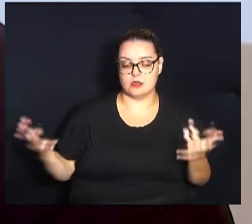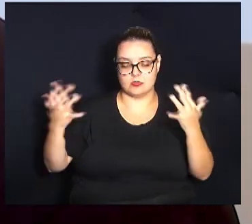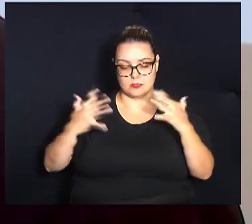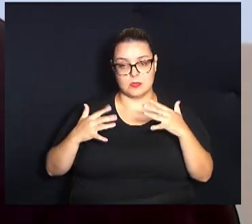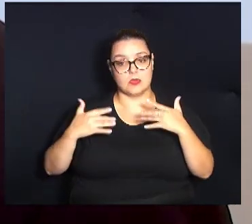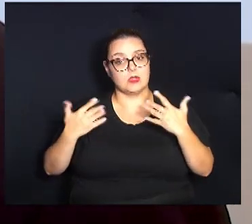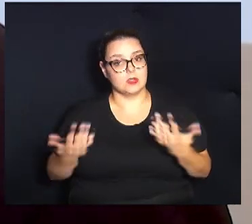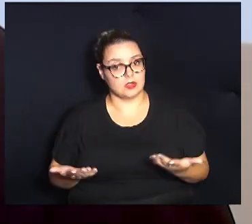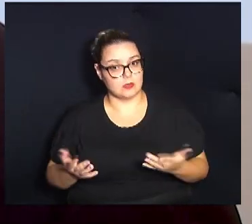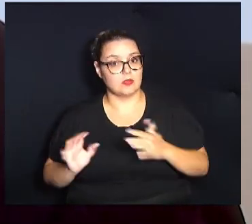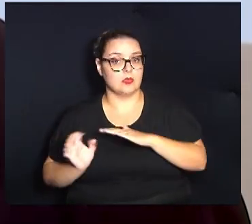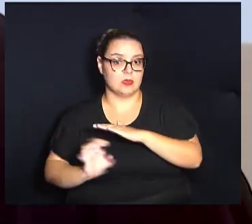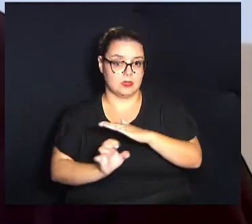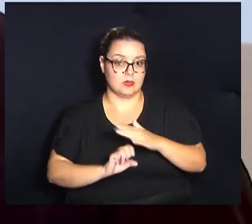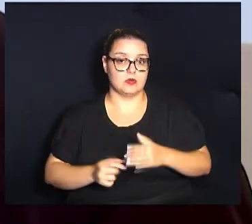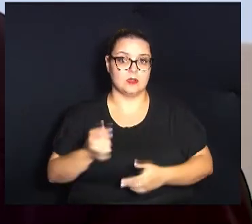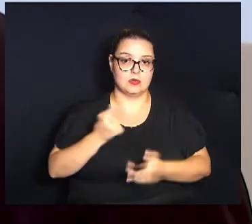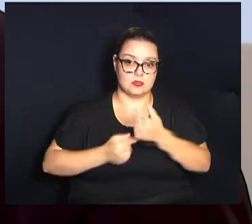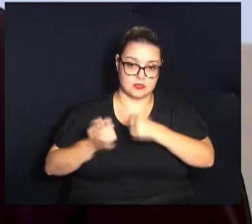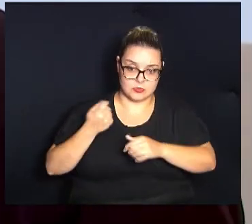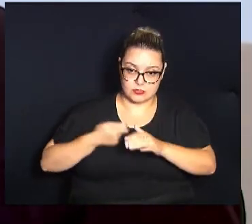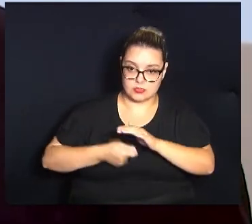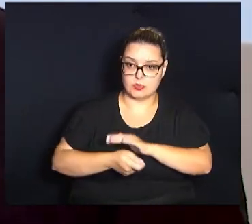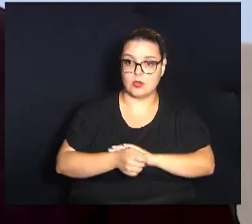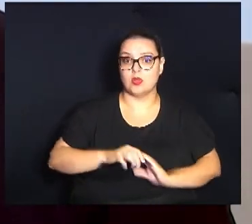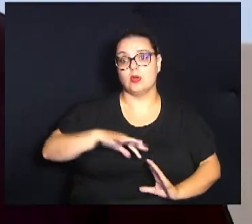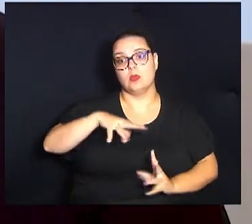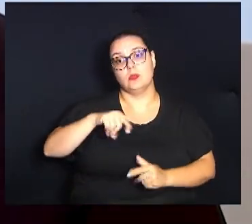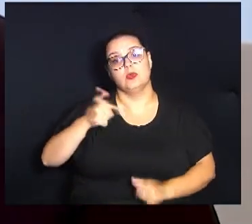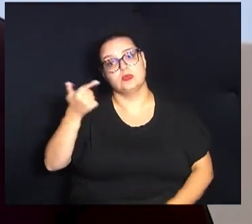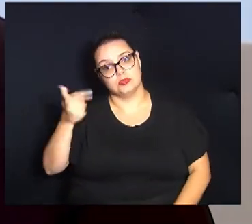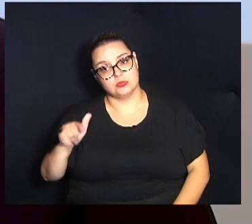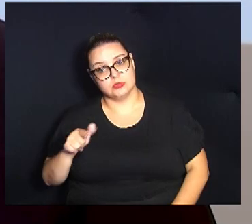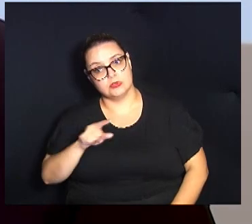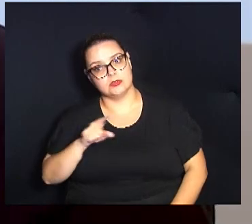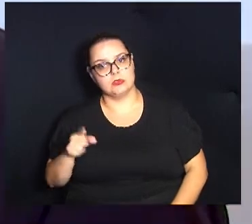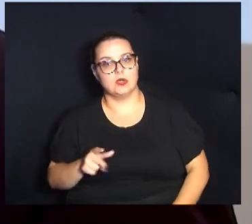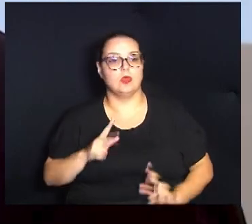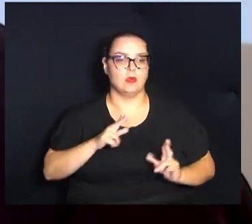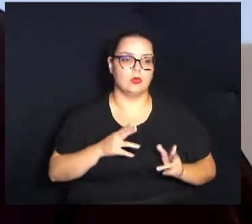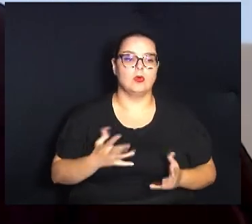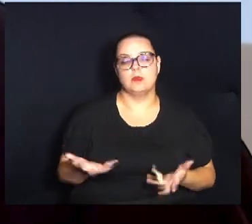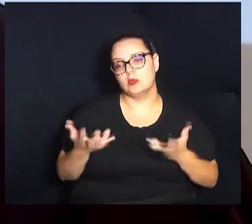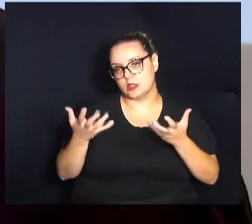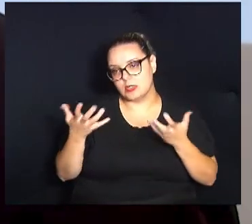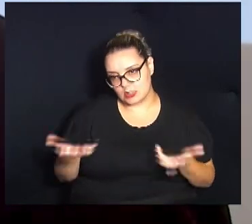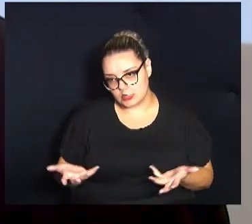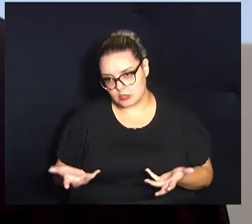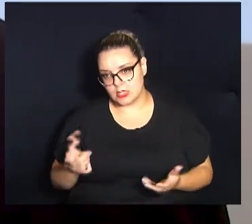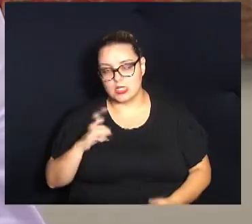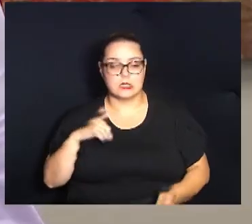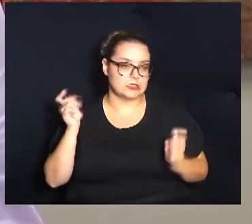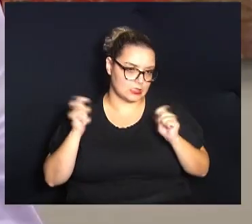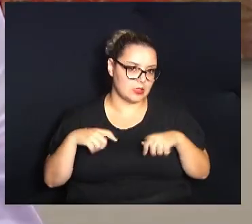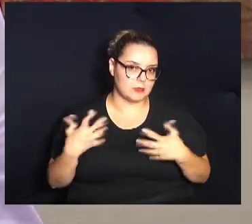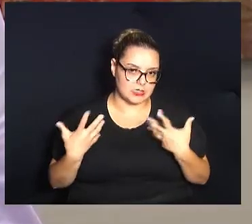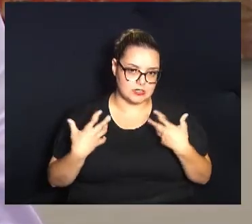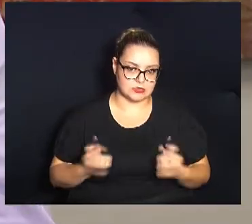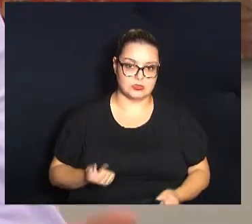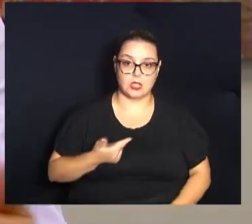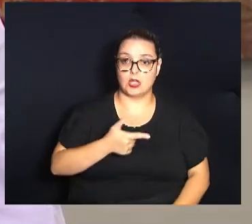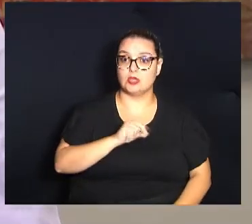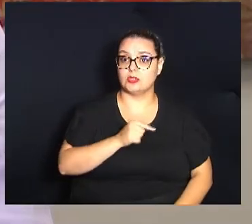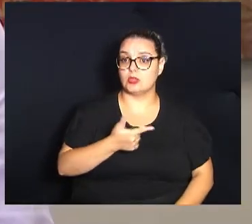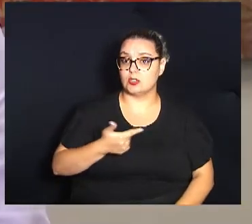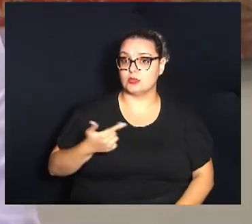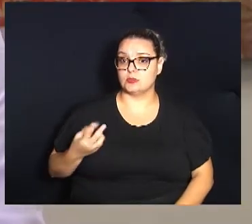as empresas continuam investindo, o mundo continua, não como a pujança que a gente gostaria, que a gente tem capacidade. Em